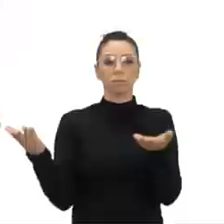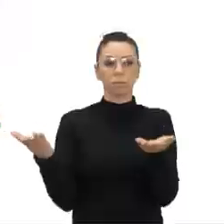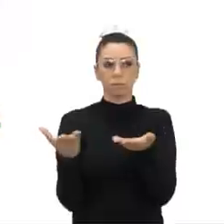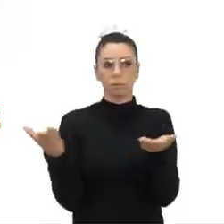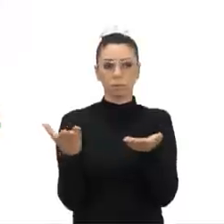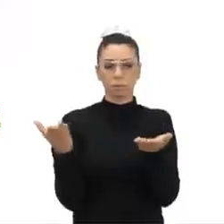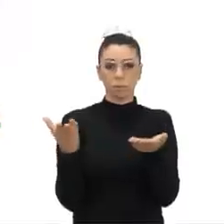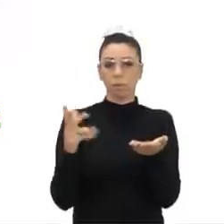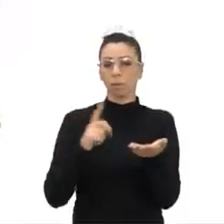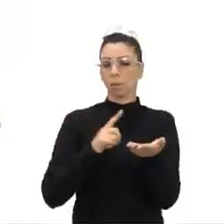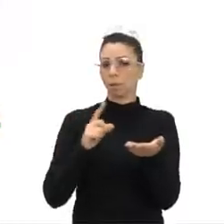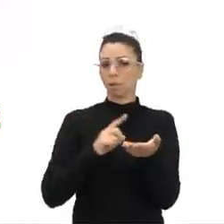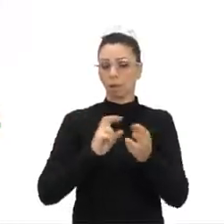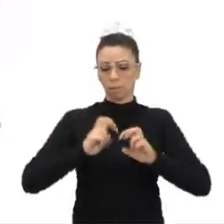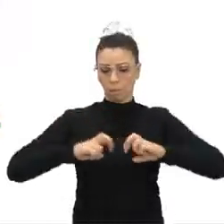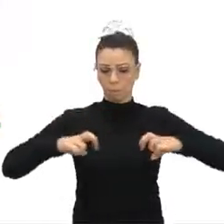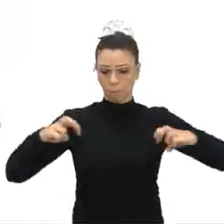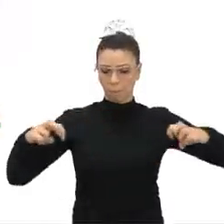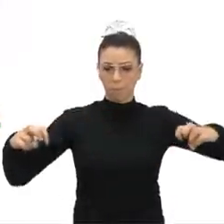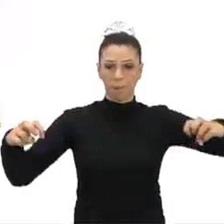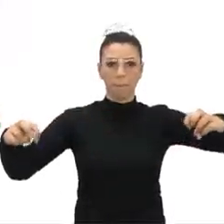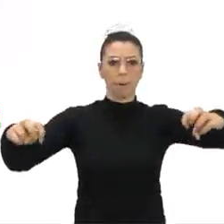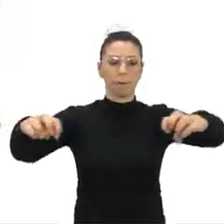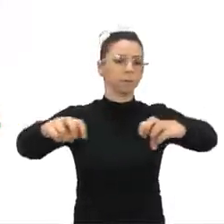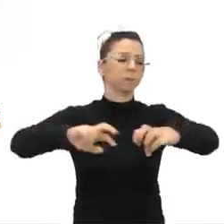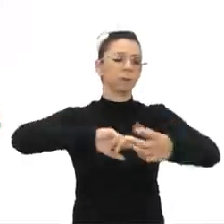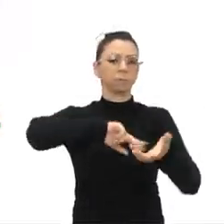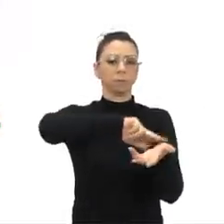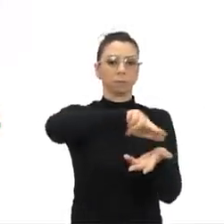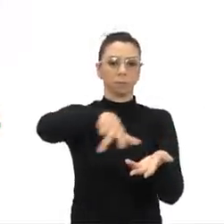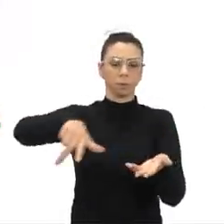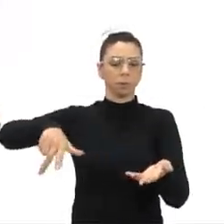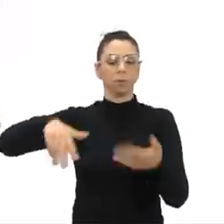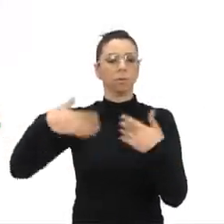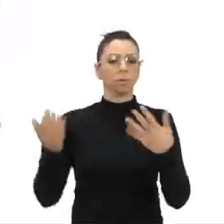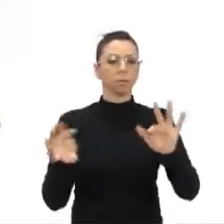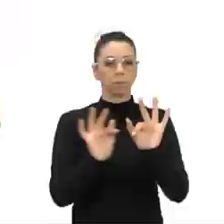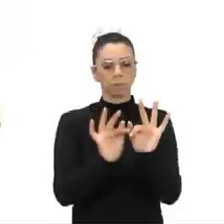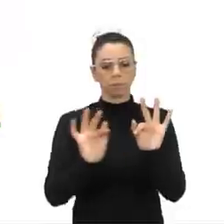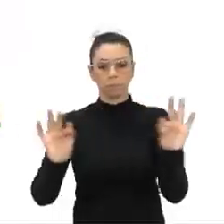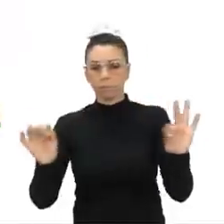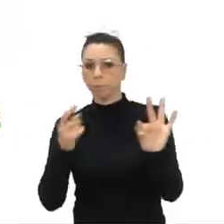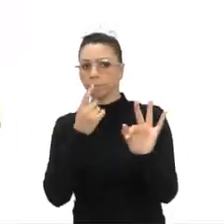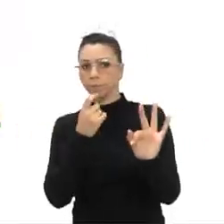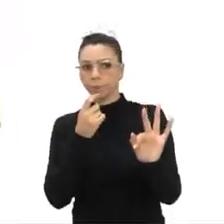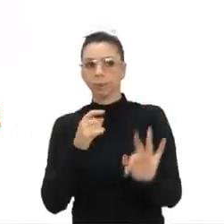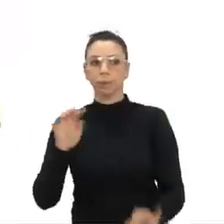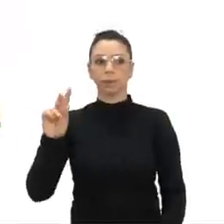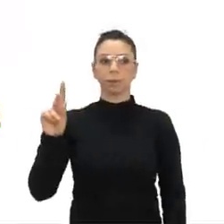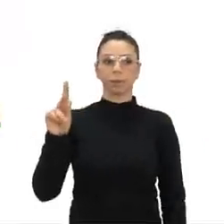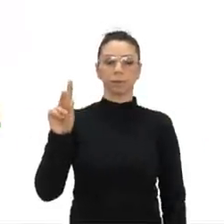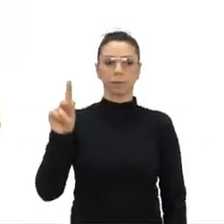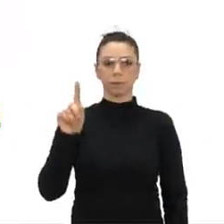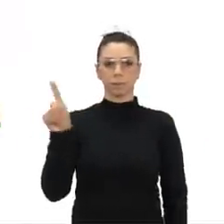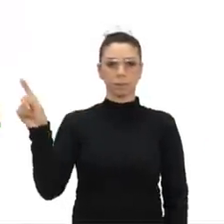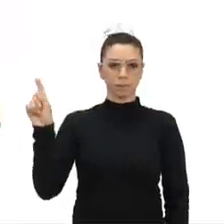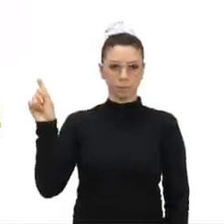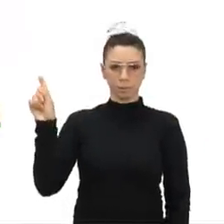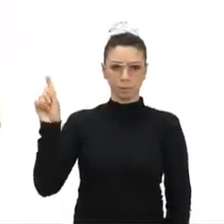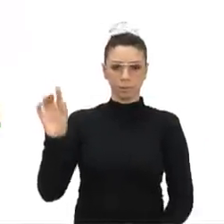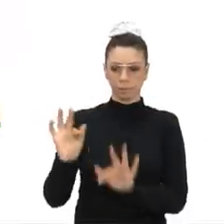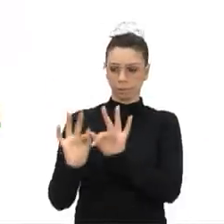tenho mais de uma cadeira. Então, a minha frase vai ficar, there are chairs.